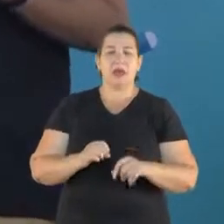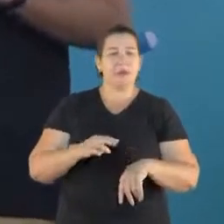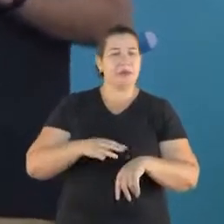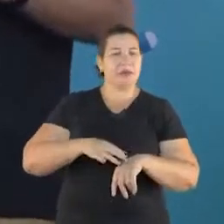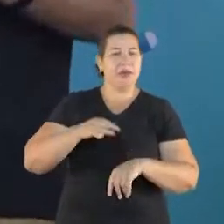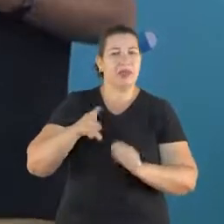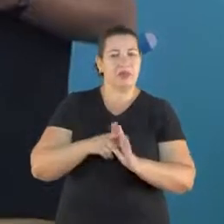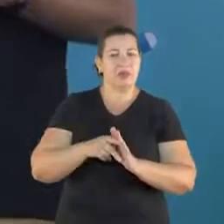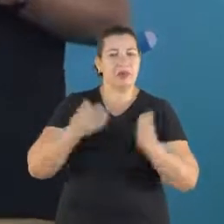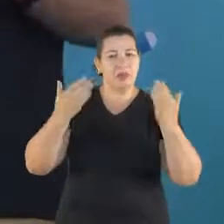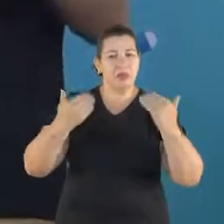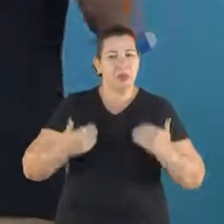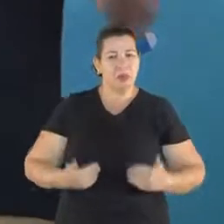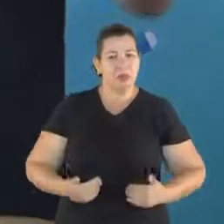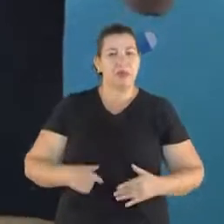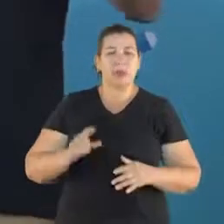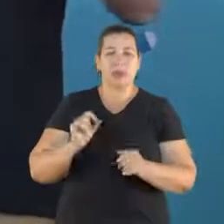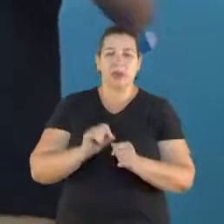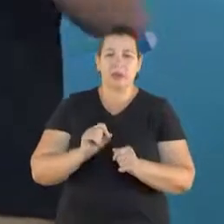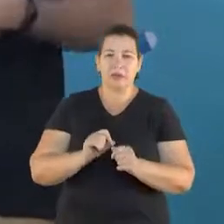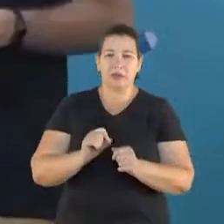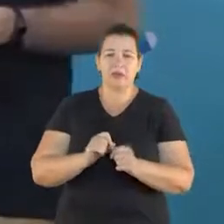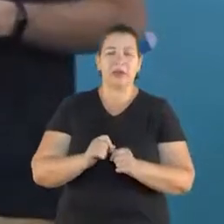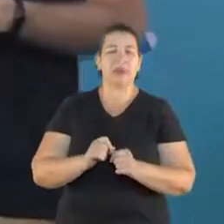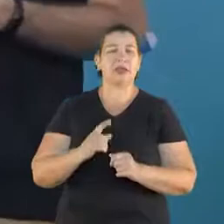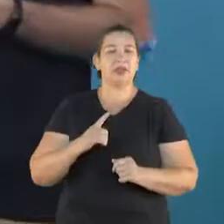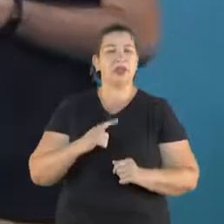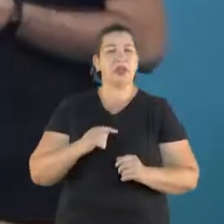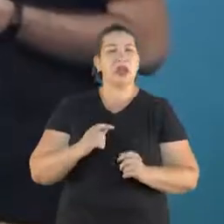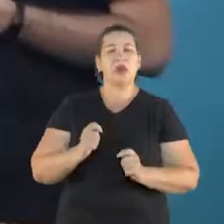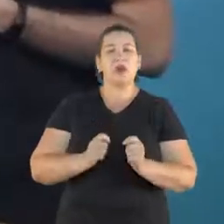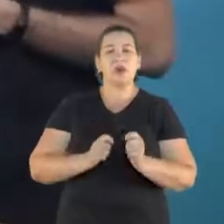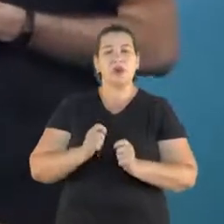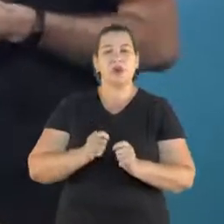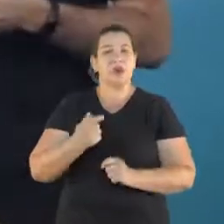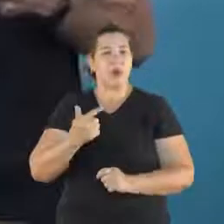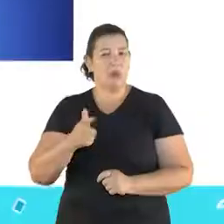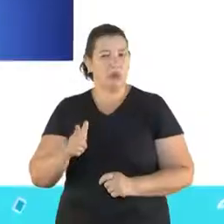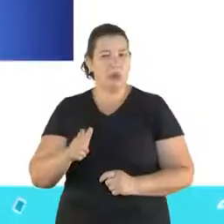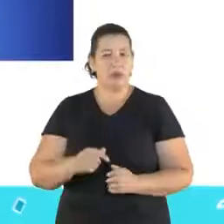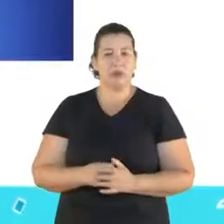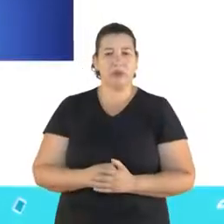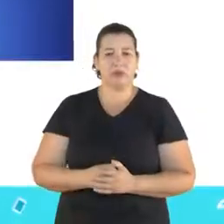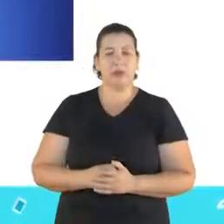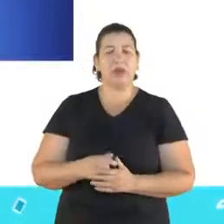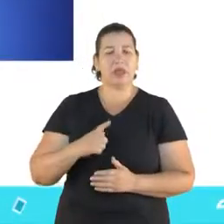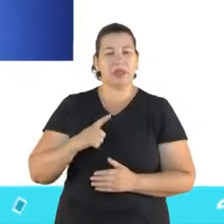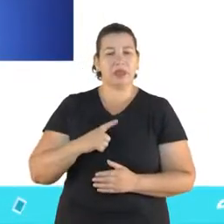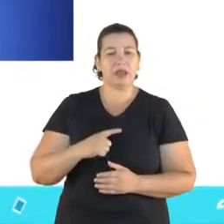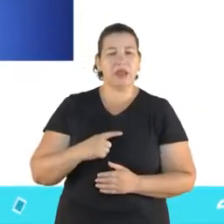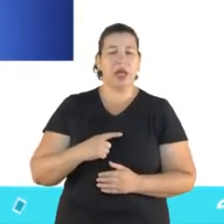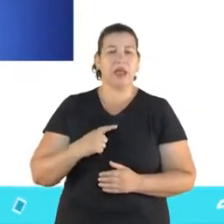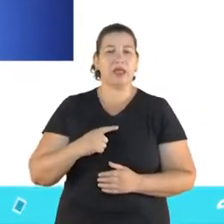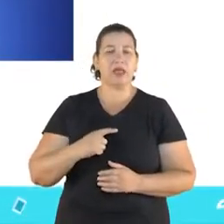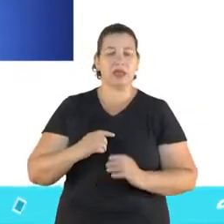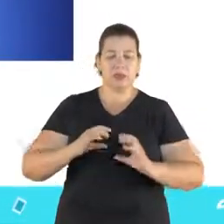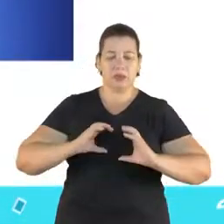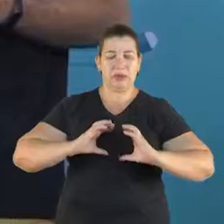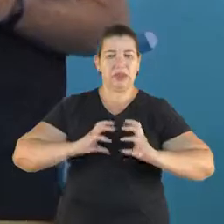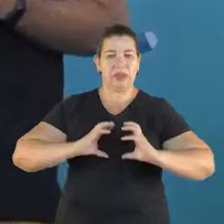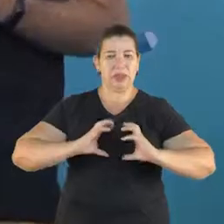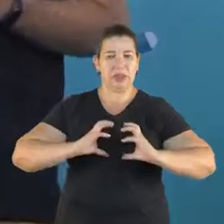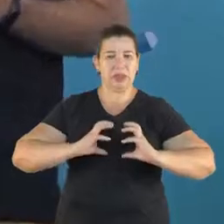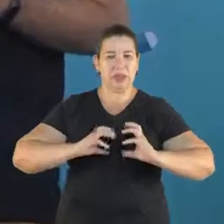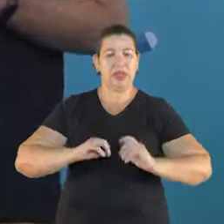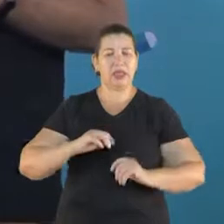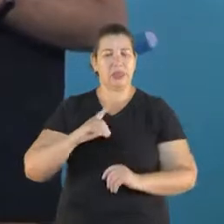nosso corpo, pois ela produz hormônios que podem controlar a ação de outras glândulas. Ela está localizada na base do cérebro. Um